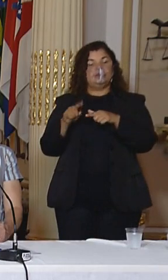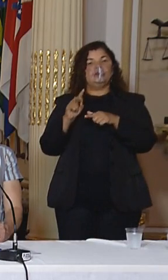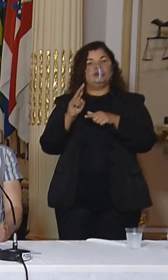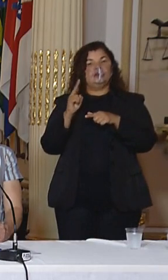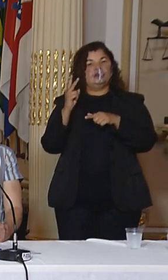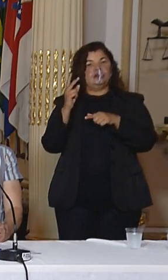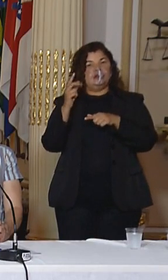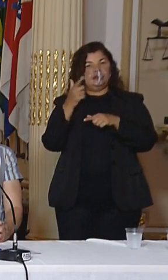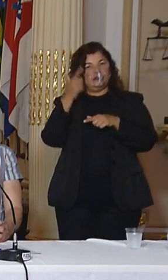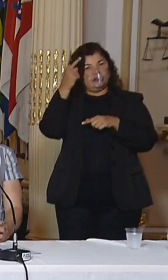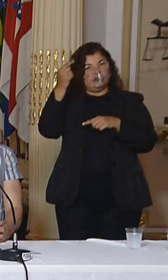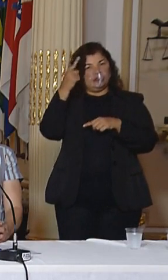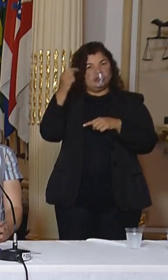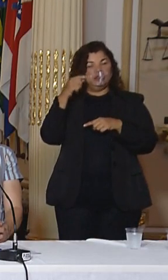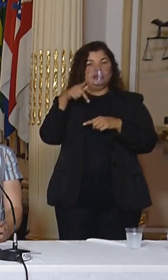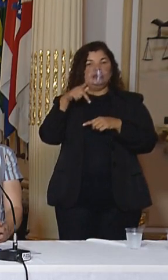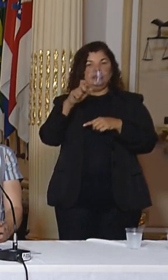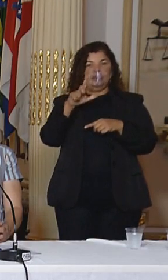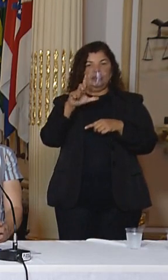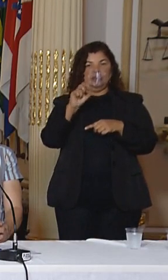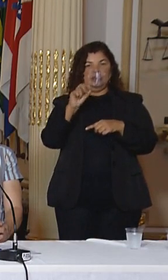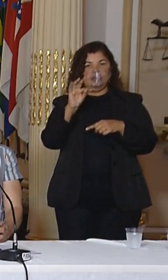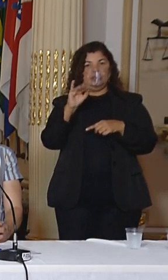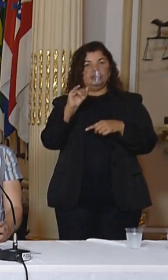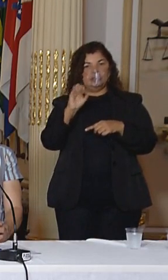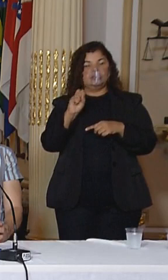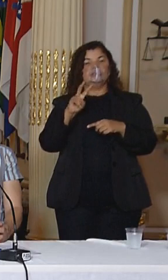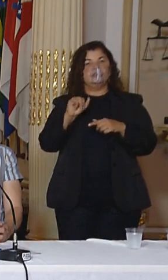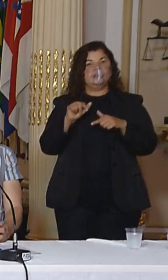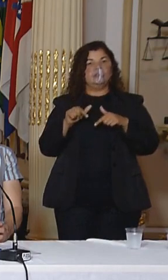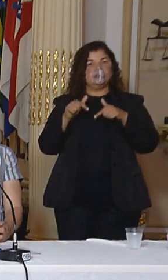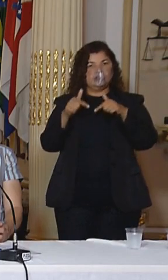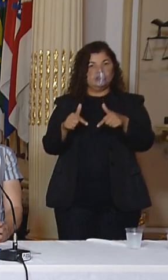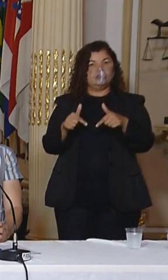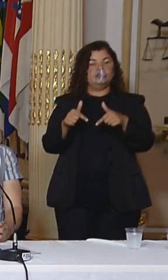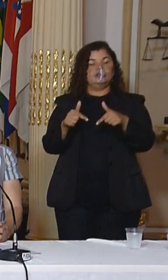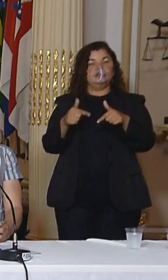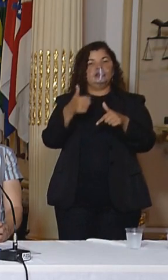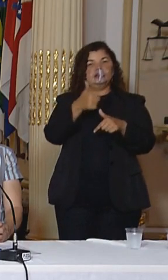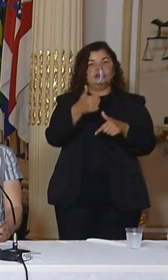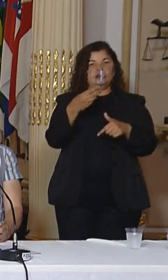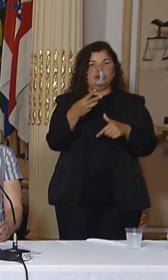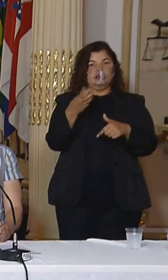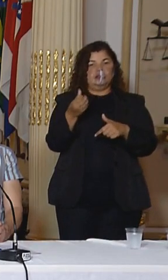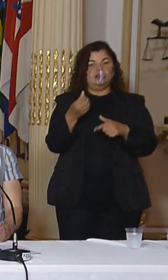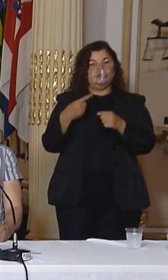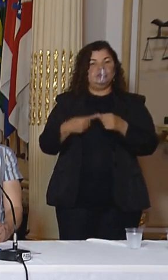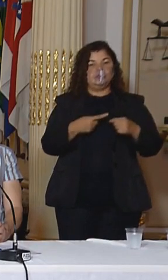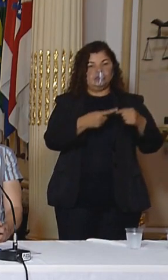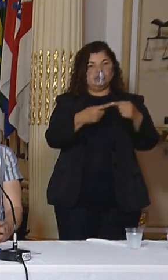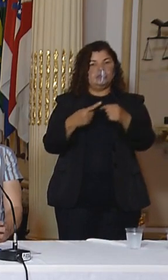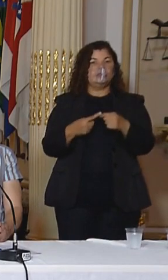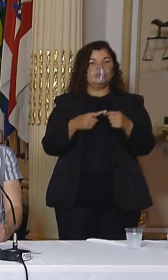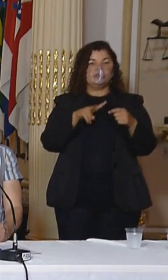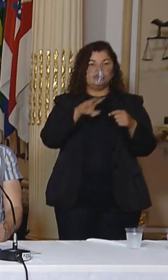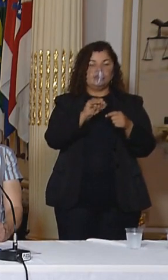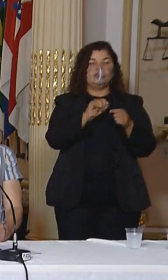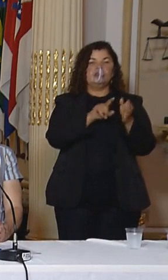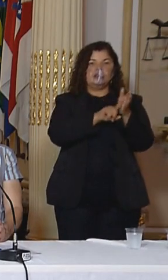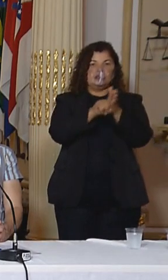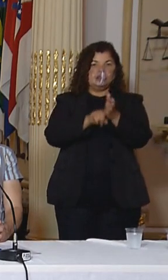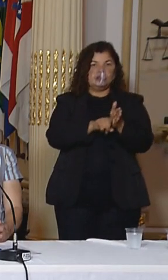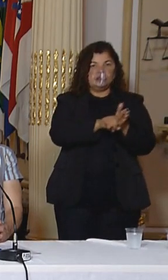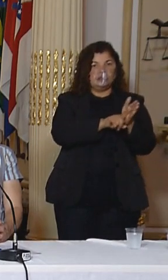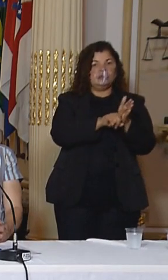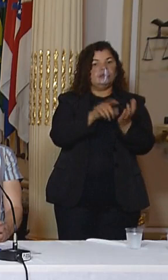em conjunto com o IBOP, que vem a campo novamente. São 133 municípios que estão sendo testados. Mas Pernambuco não